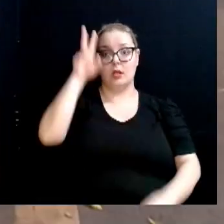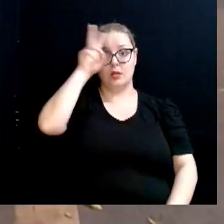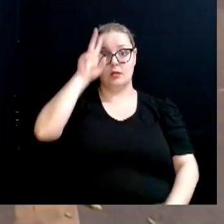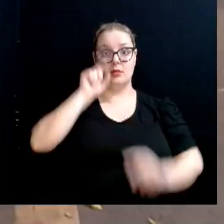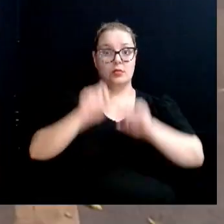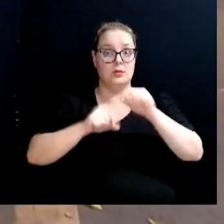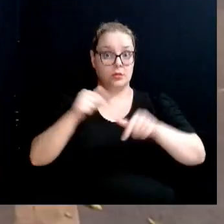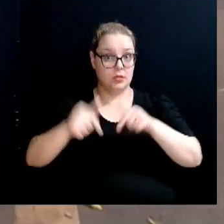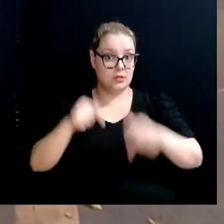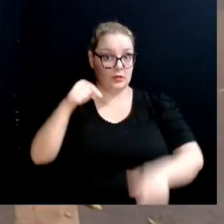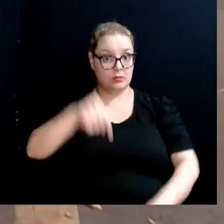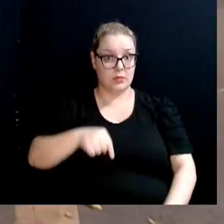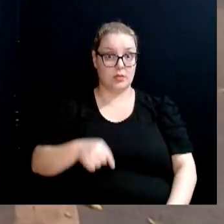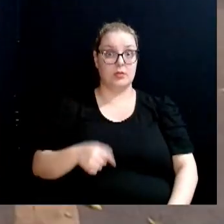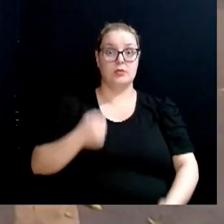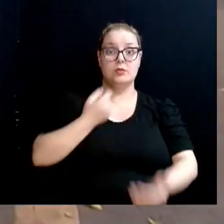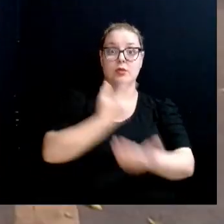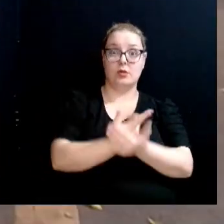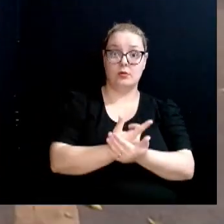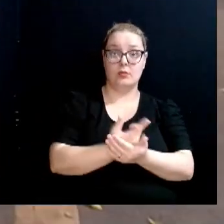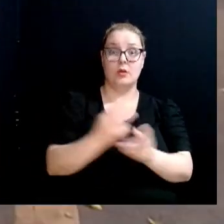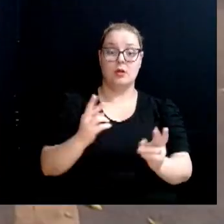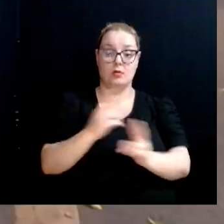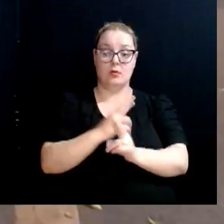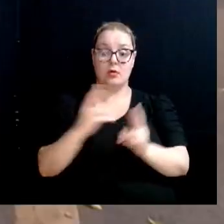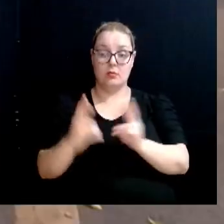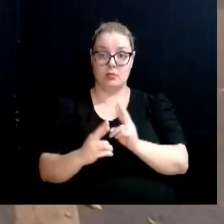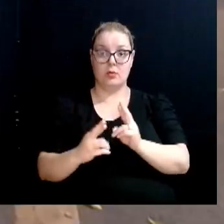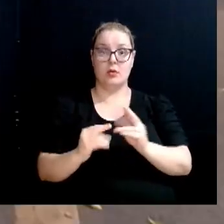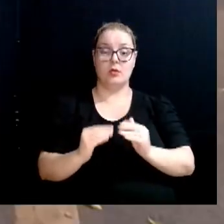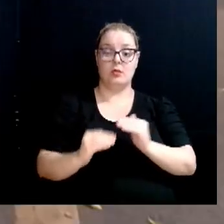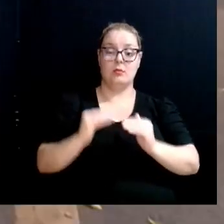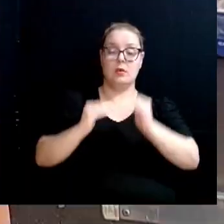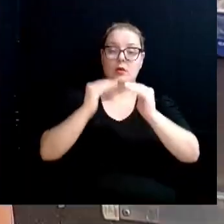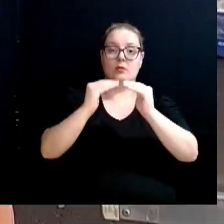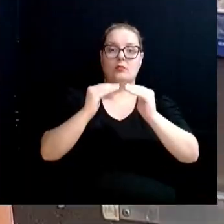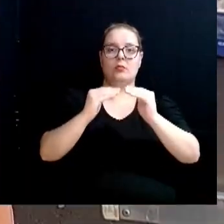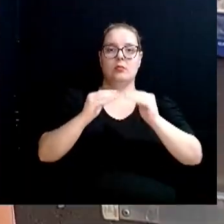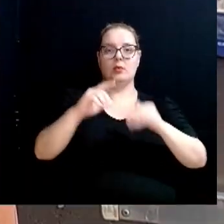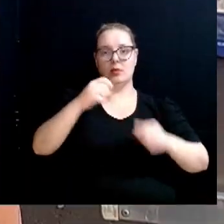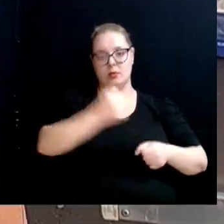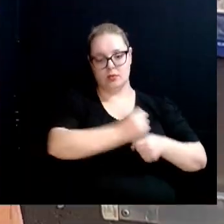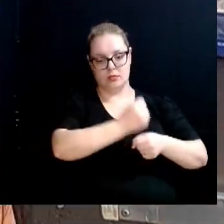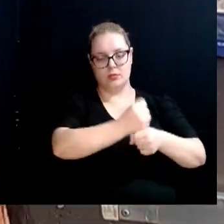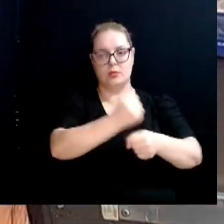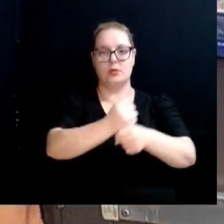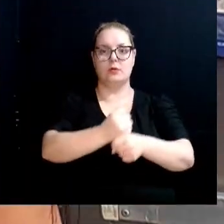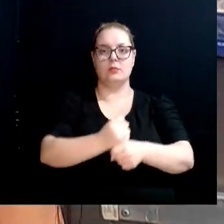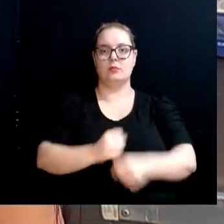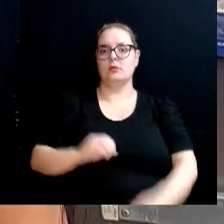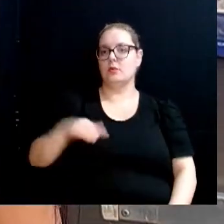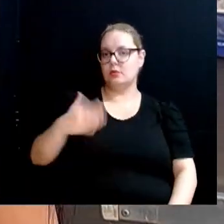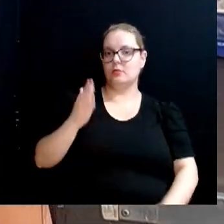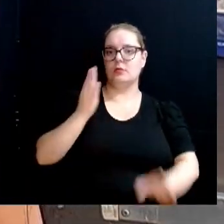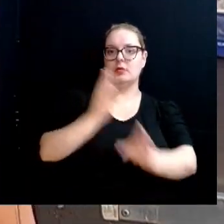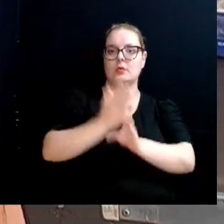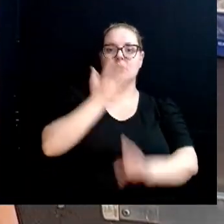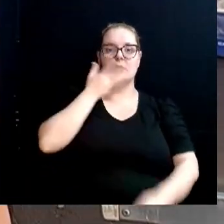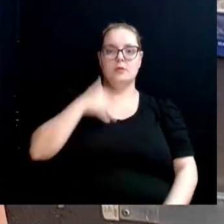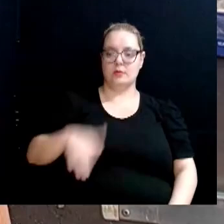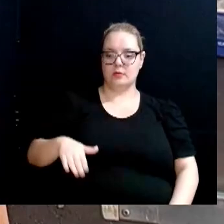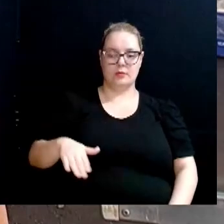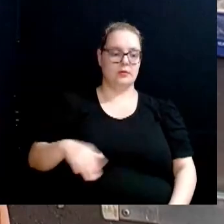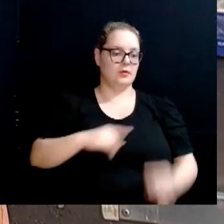quem compra e as relações que são construídas ao longo dos anos. Desde que eu me conheço por criança, eu vim aqui, ficava empilhando